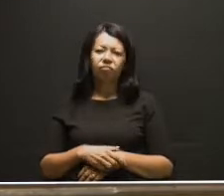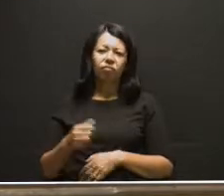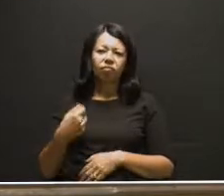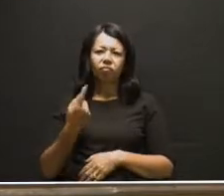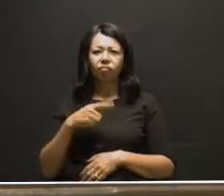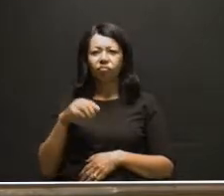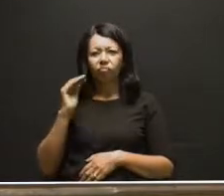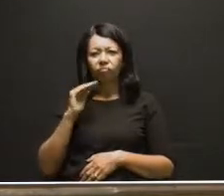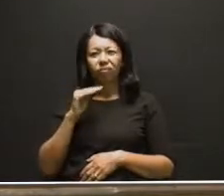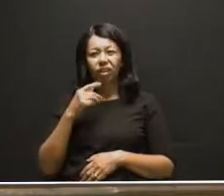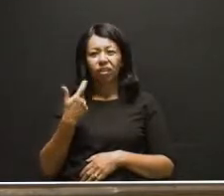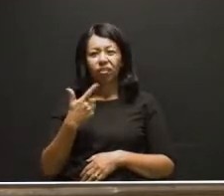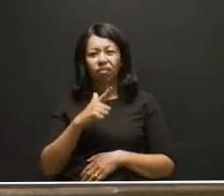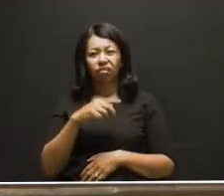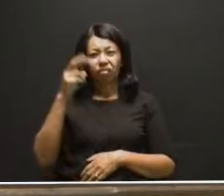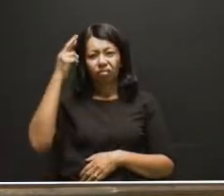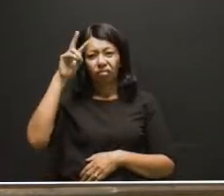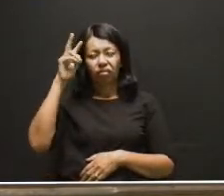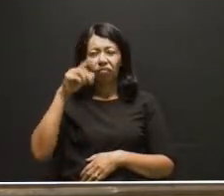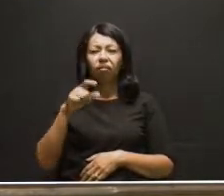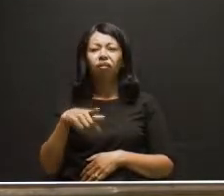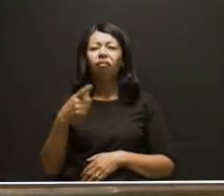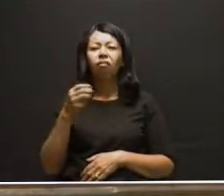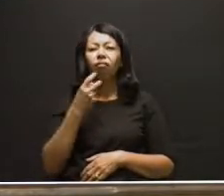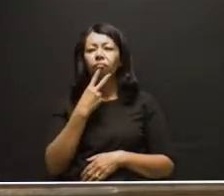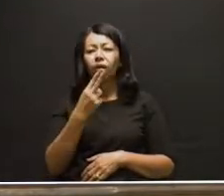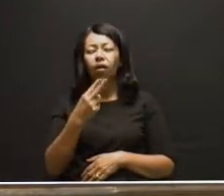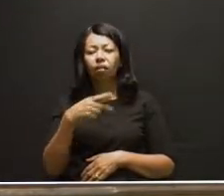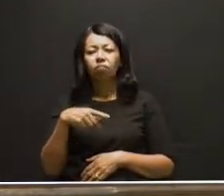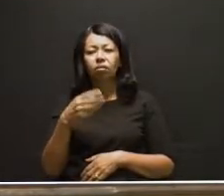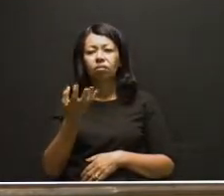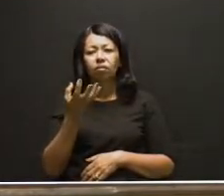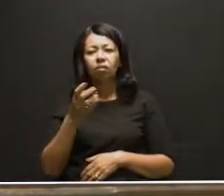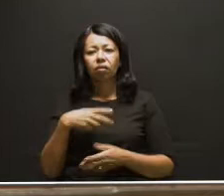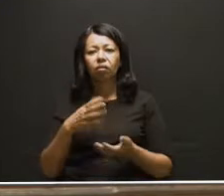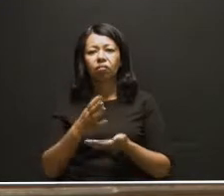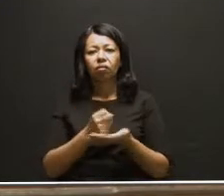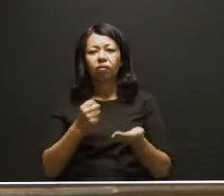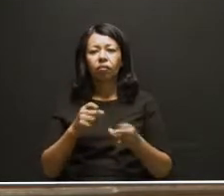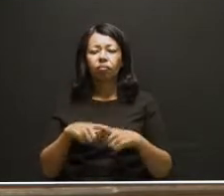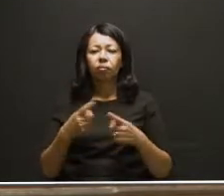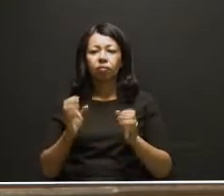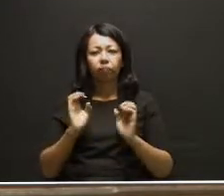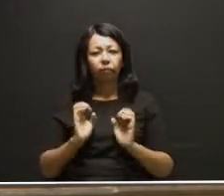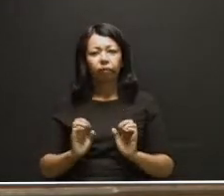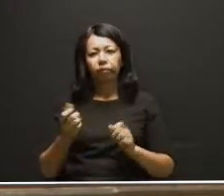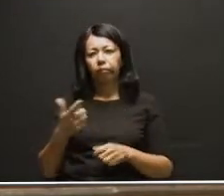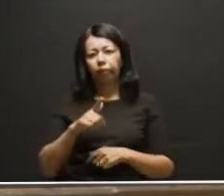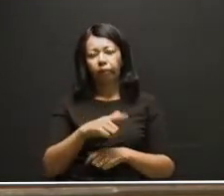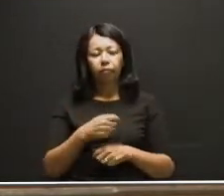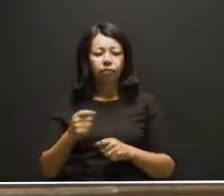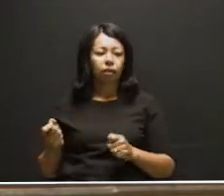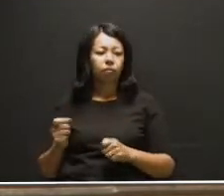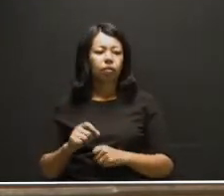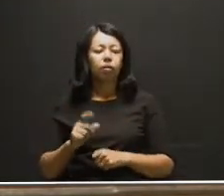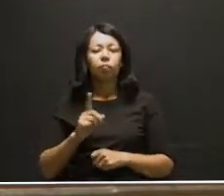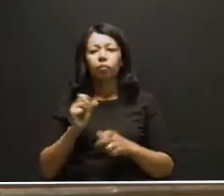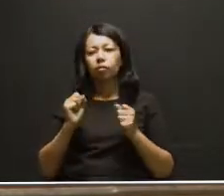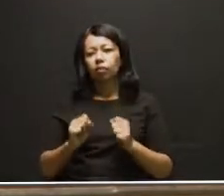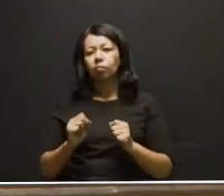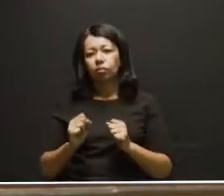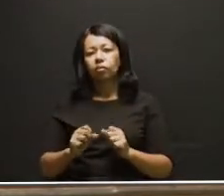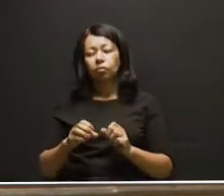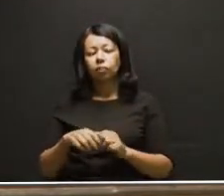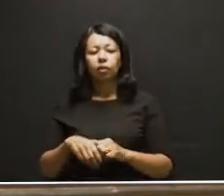história e ele como um salvador mas ética não é cosmética abundavam pega ética